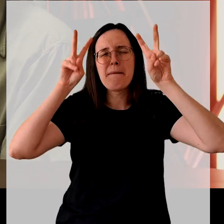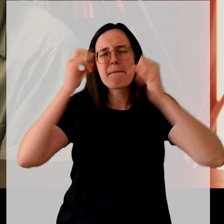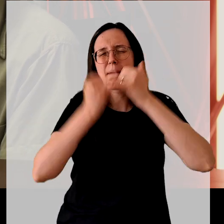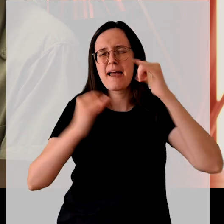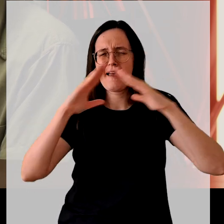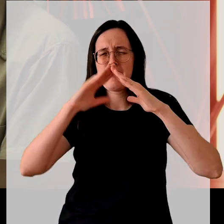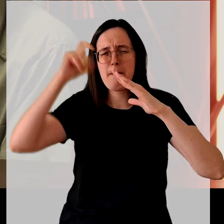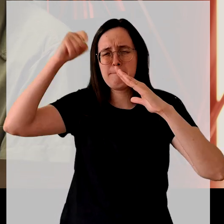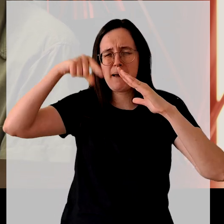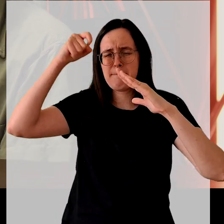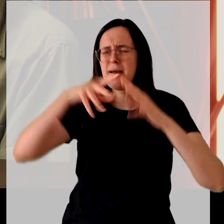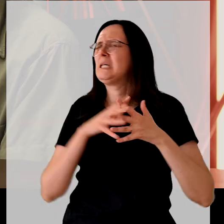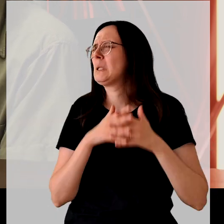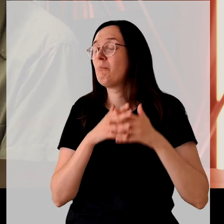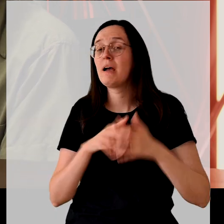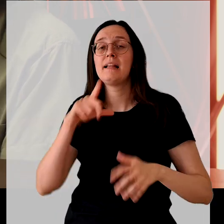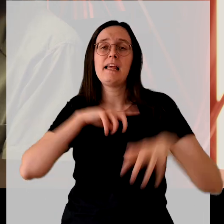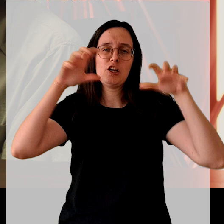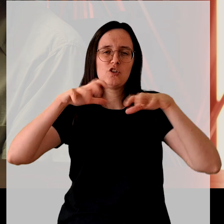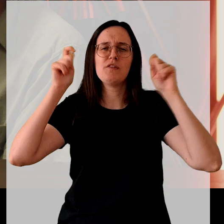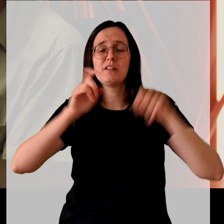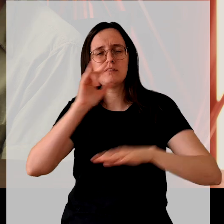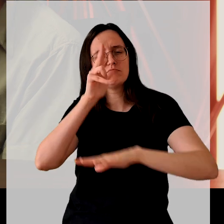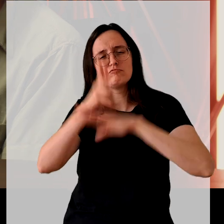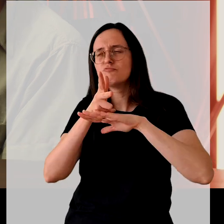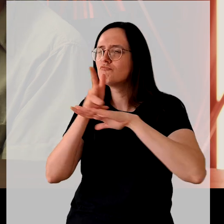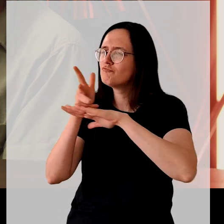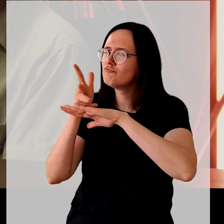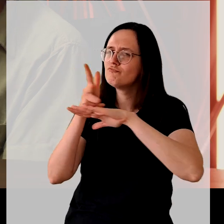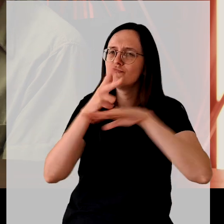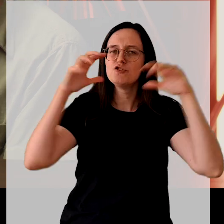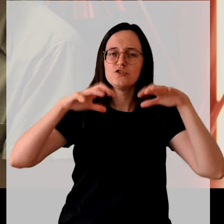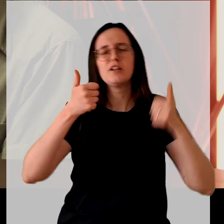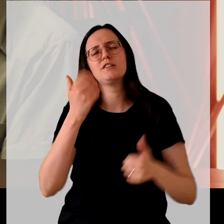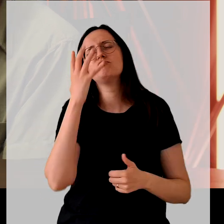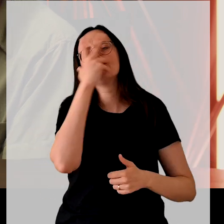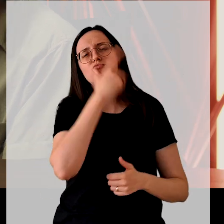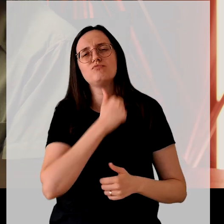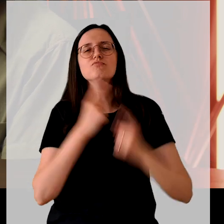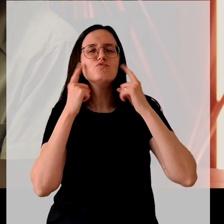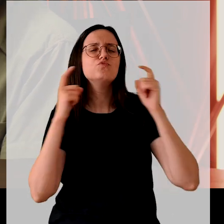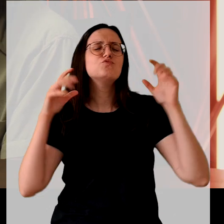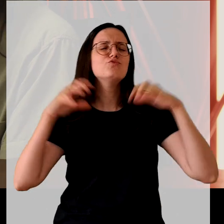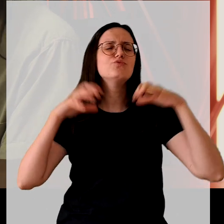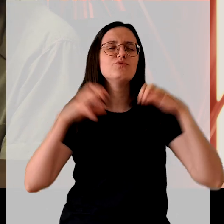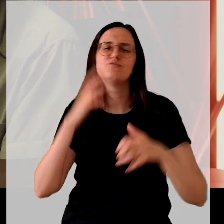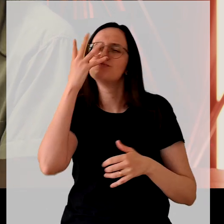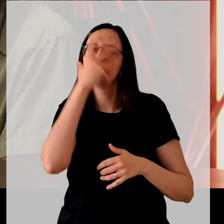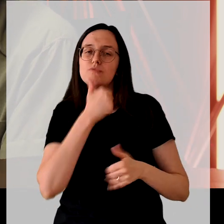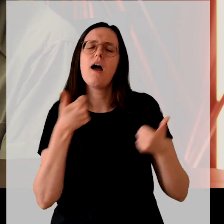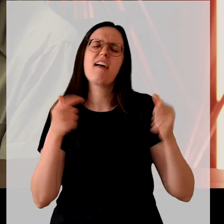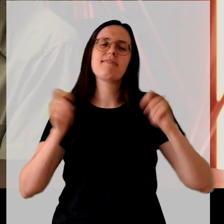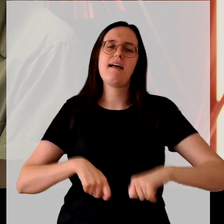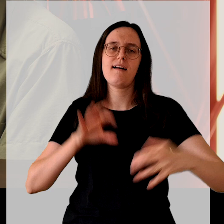mesmo. E tipo, eu tenho chuva que até se a câmera tá mostrando assim de fundo, dependendo da chuva, é bonitinho. Você meio Tá que lá assume, no